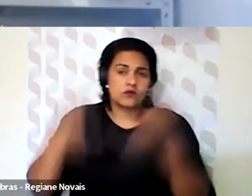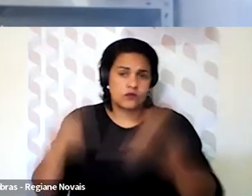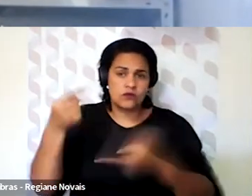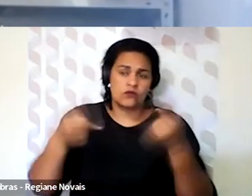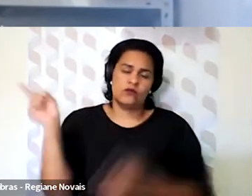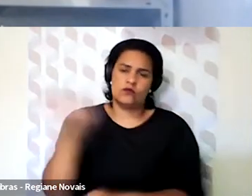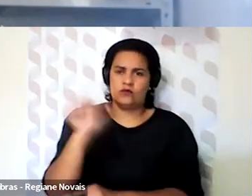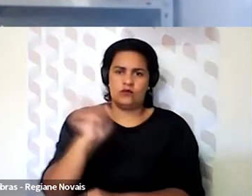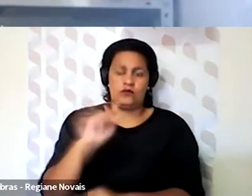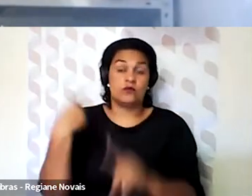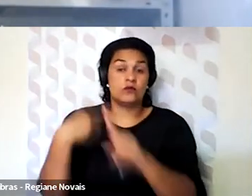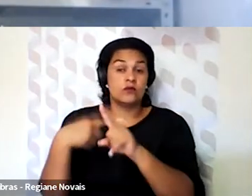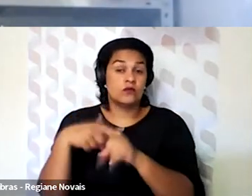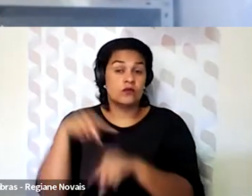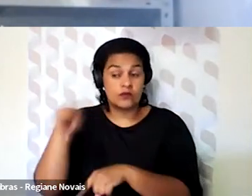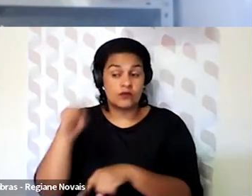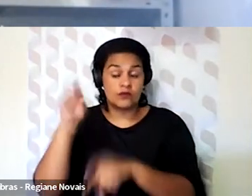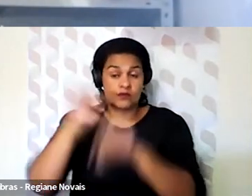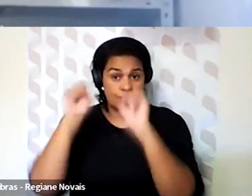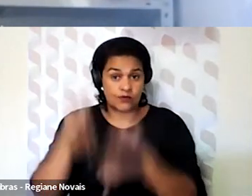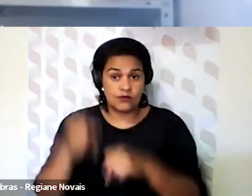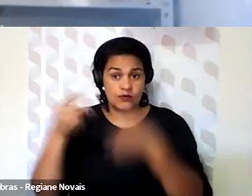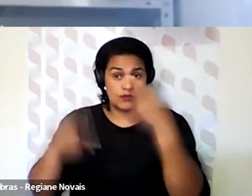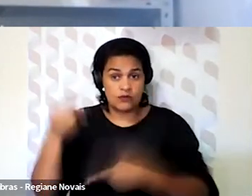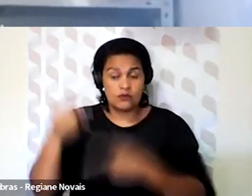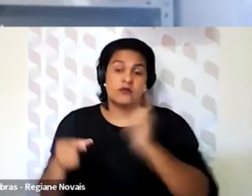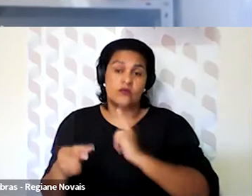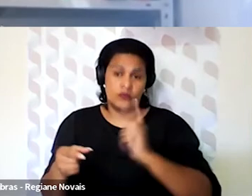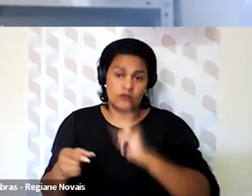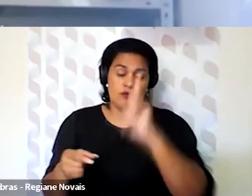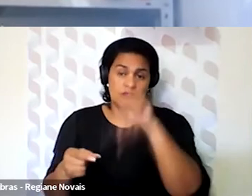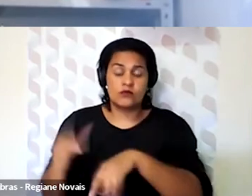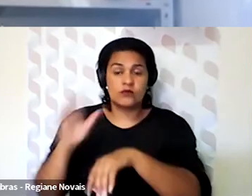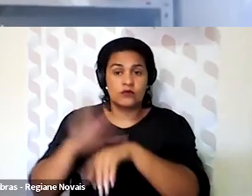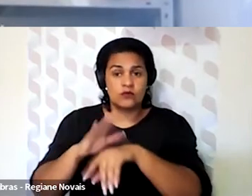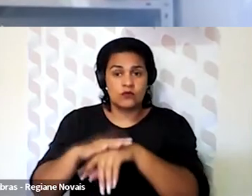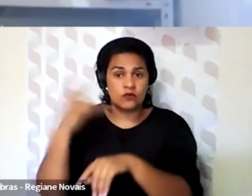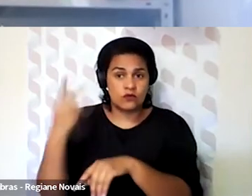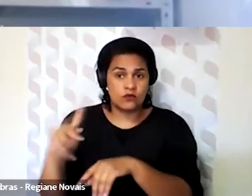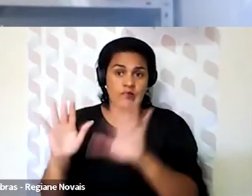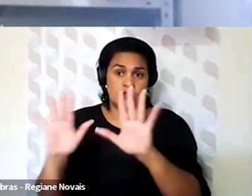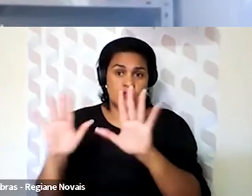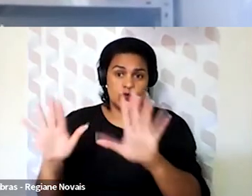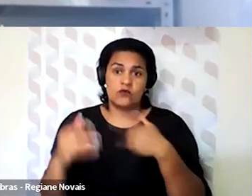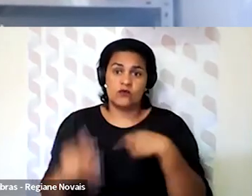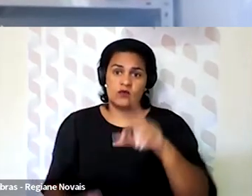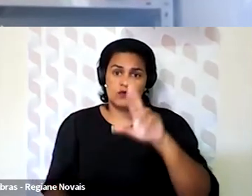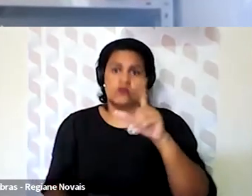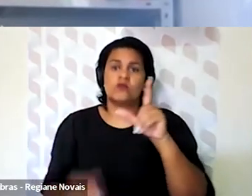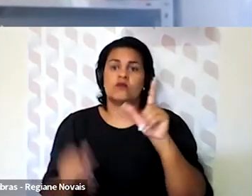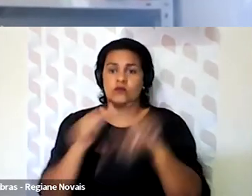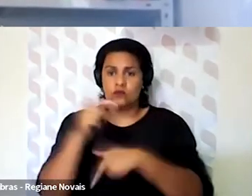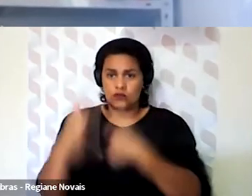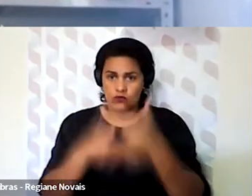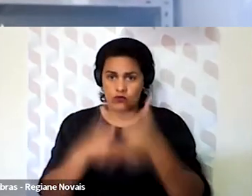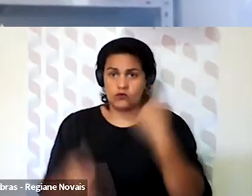a diversidade, né? De si mesmo a diversidade. Então, eu que fiz 2 mandatos como deputado federal, 2